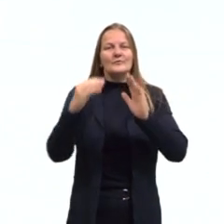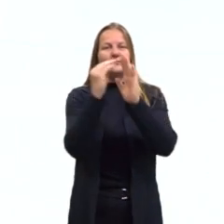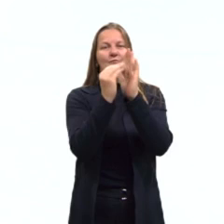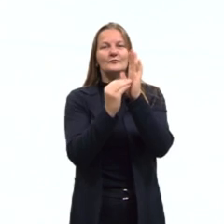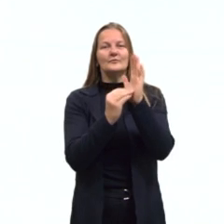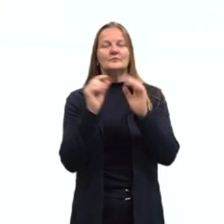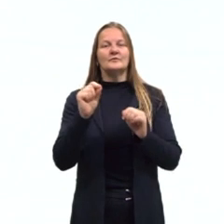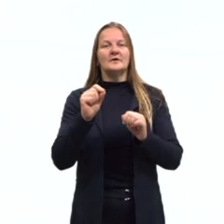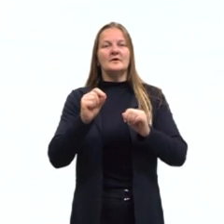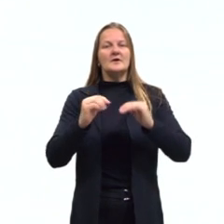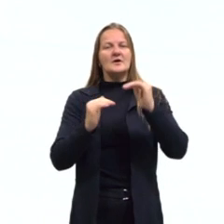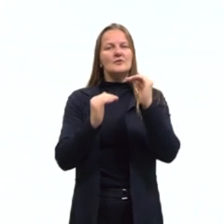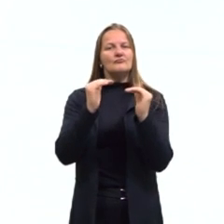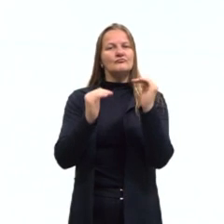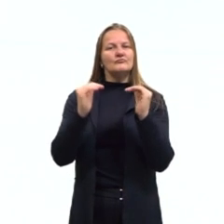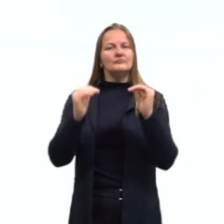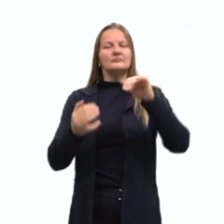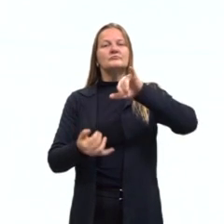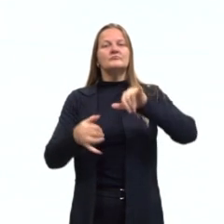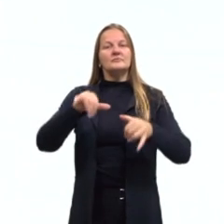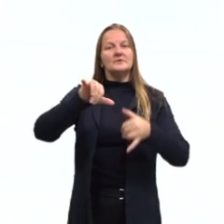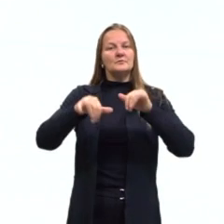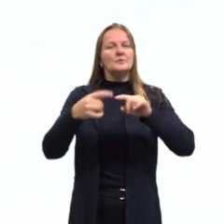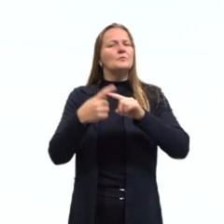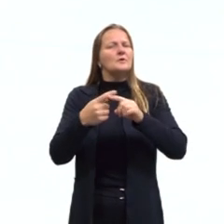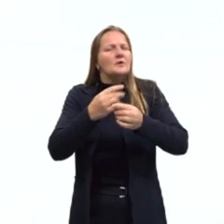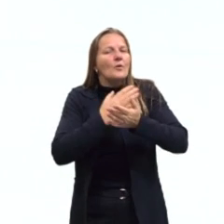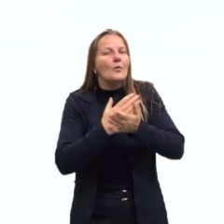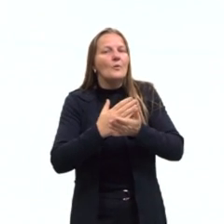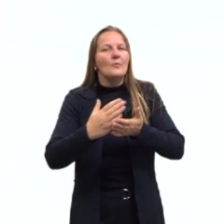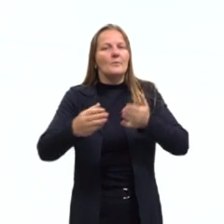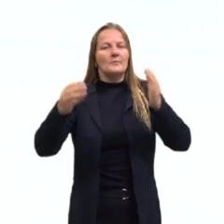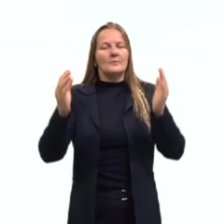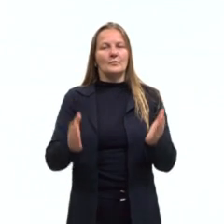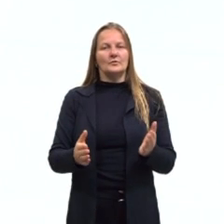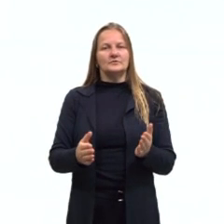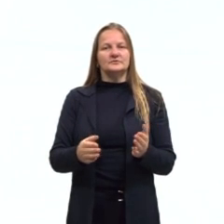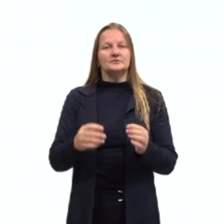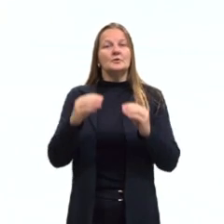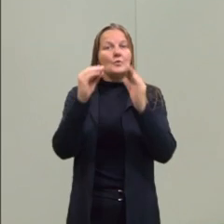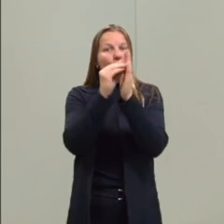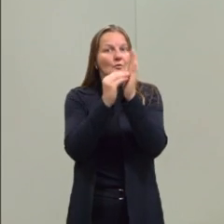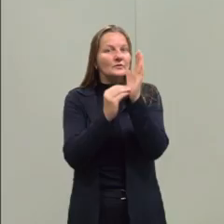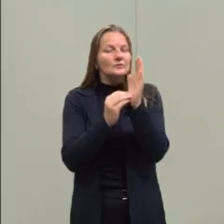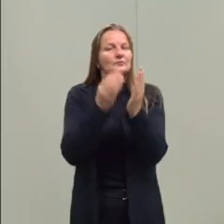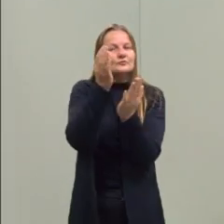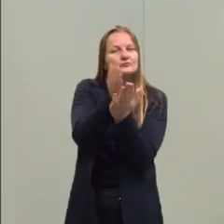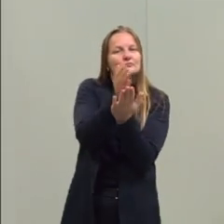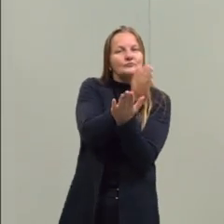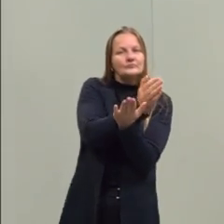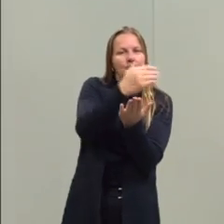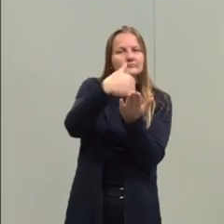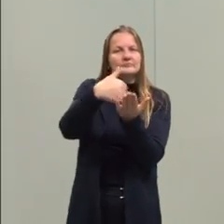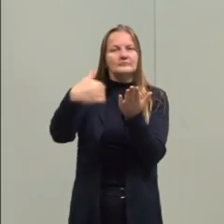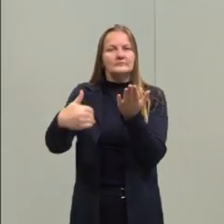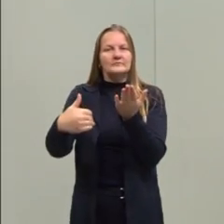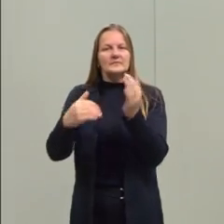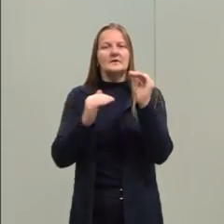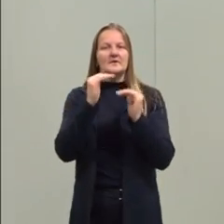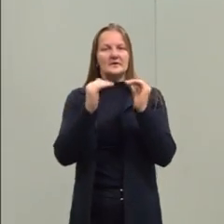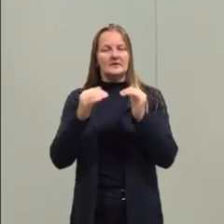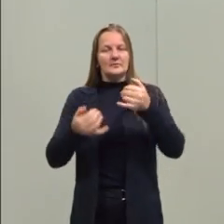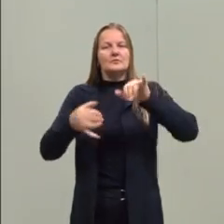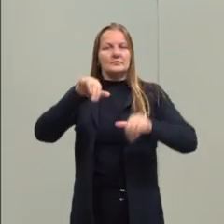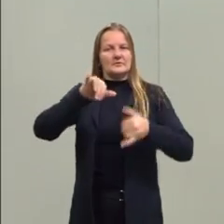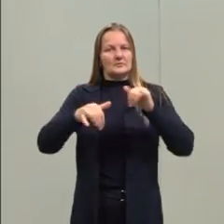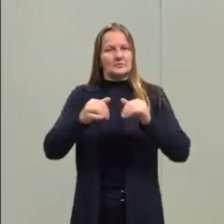conteúdo de equilíbrio químico porque é iniciar nós vamos dividir essa esse conteúdo em dois em equilíbrio químico uma